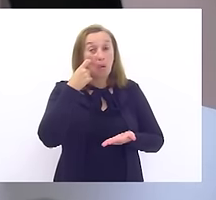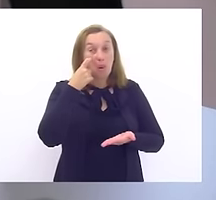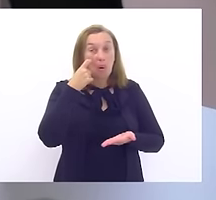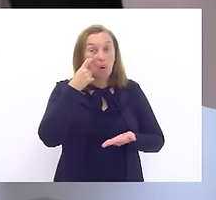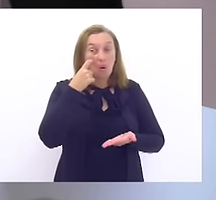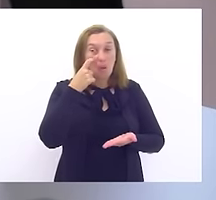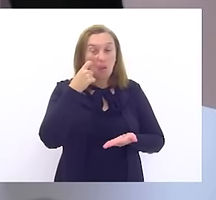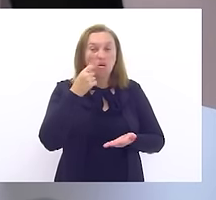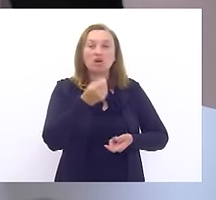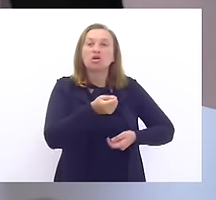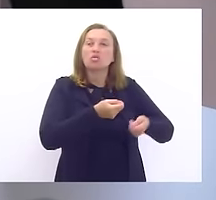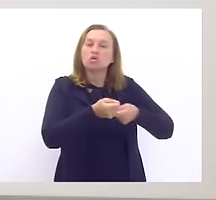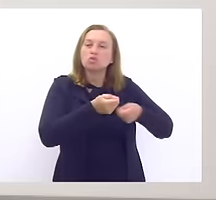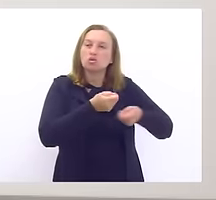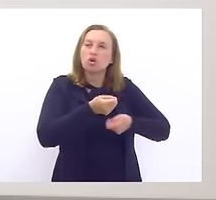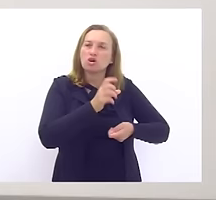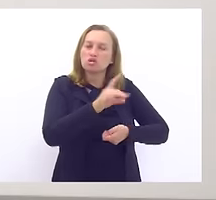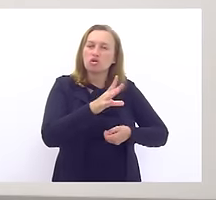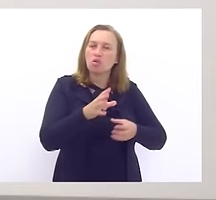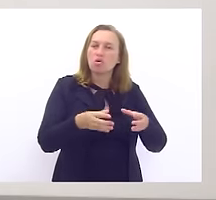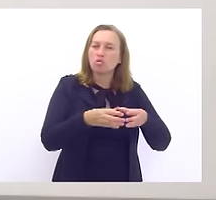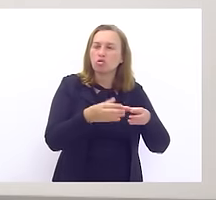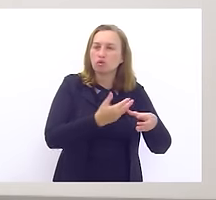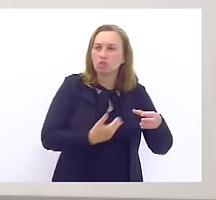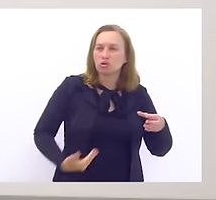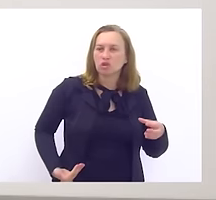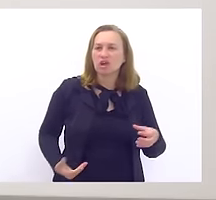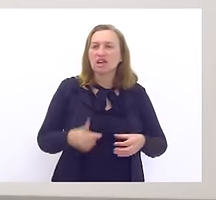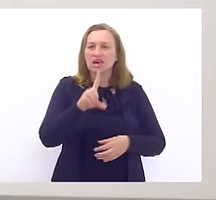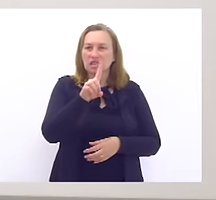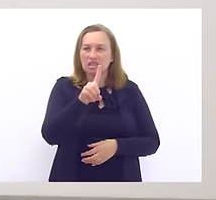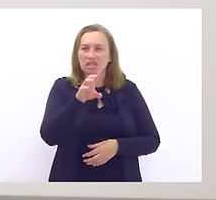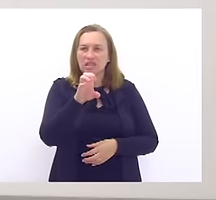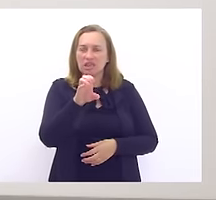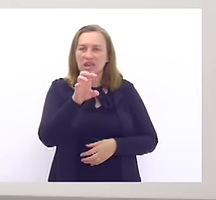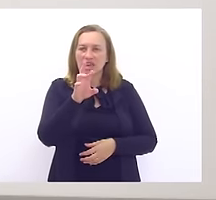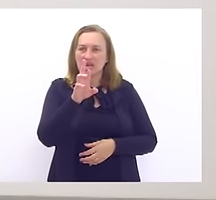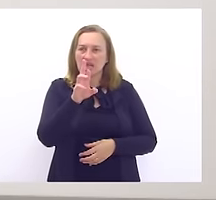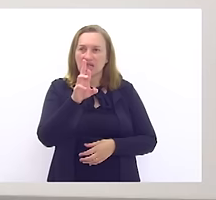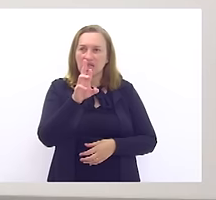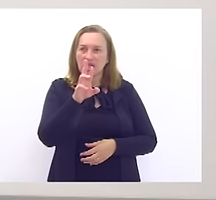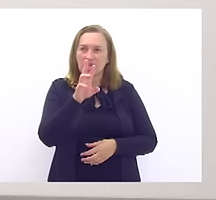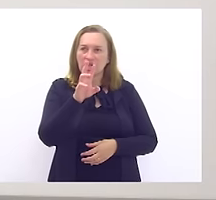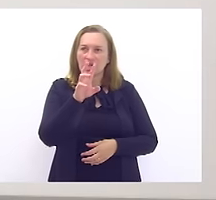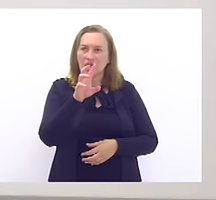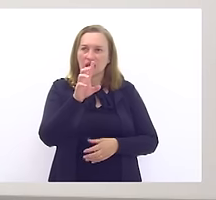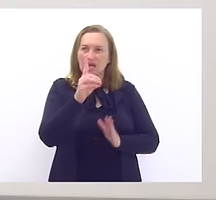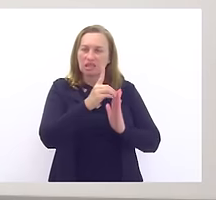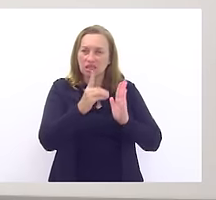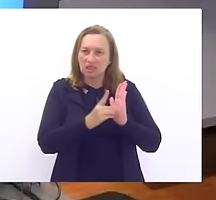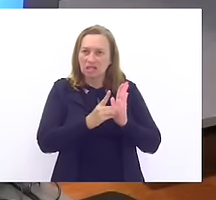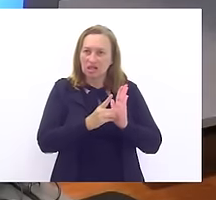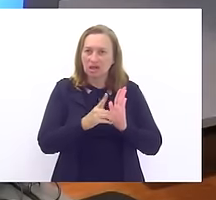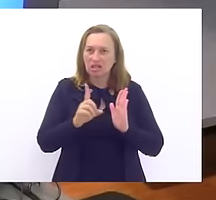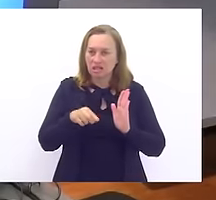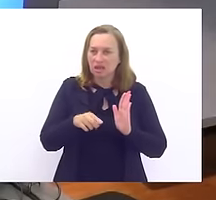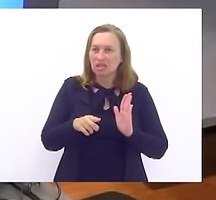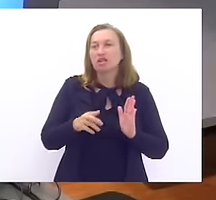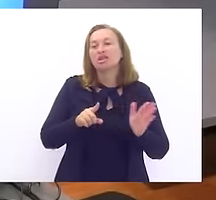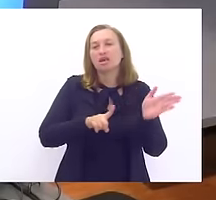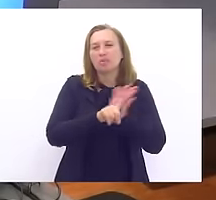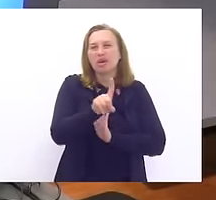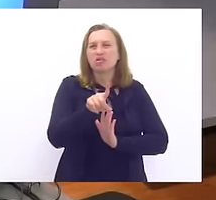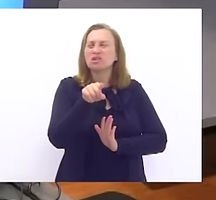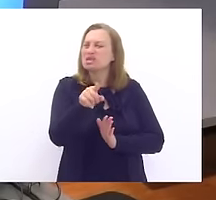entendeu então no caso hoje é o dedo o contrato dela com Detro tem que perguntar para os órgãos Mas você